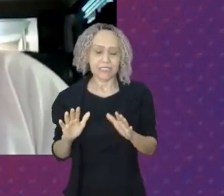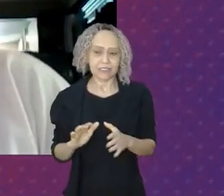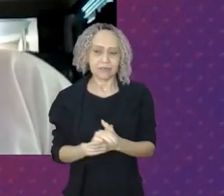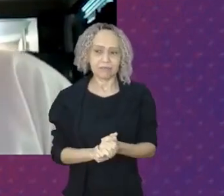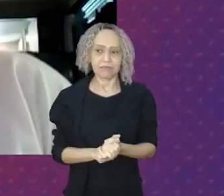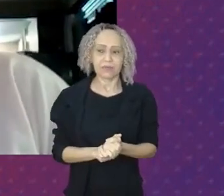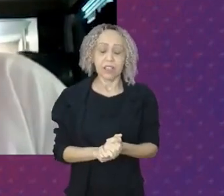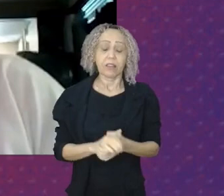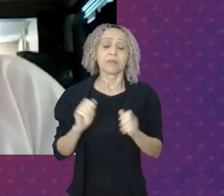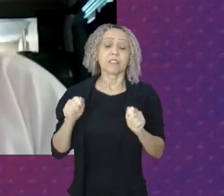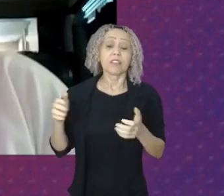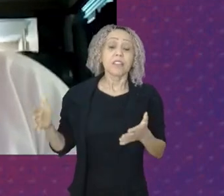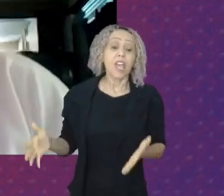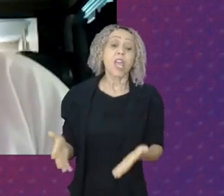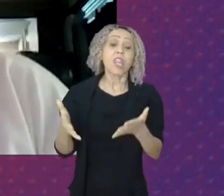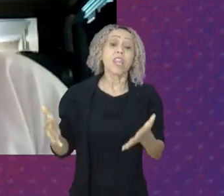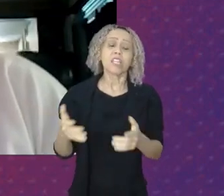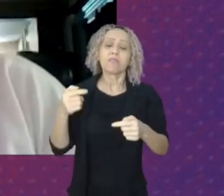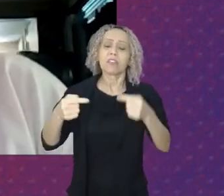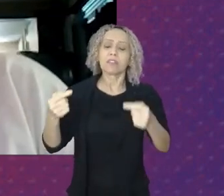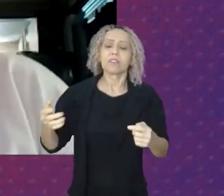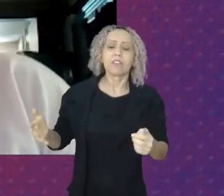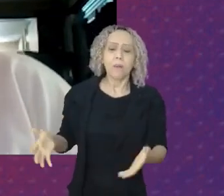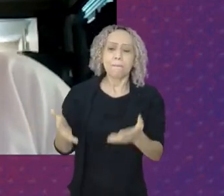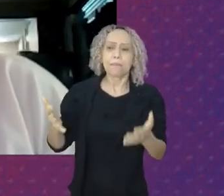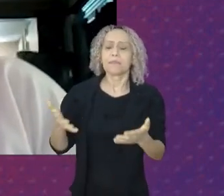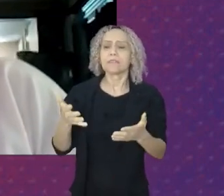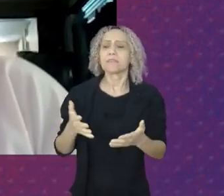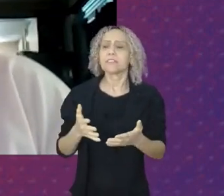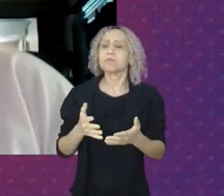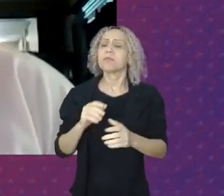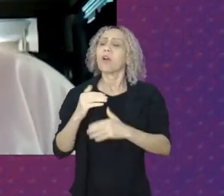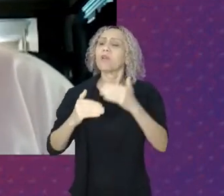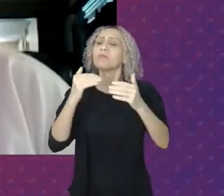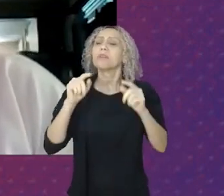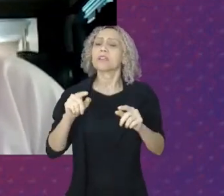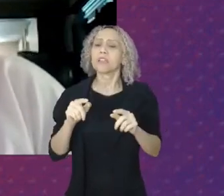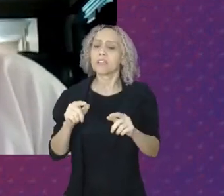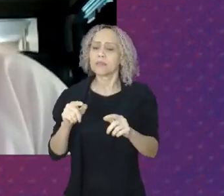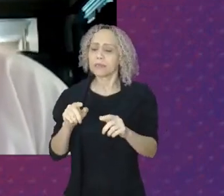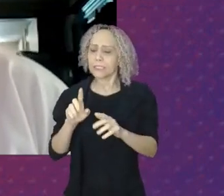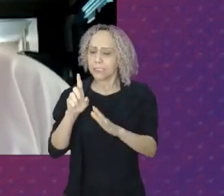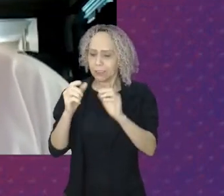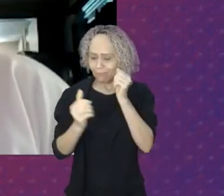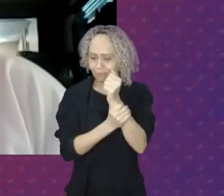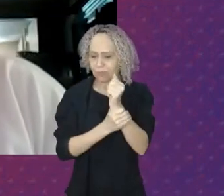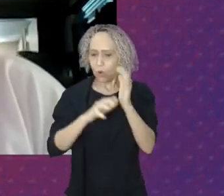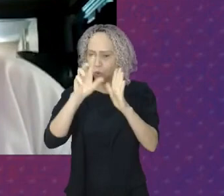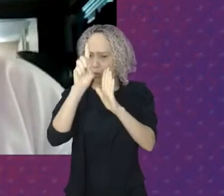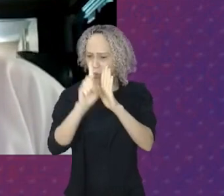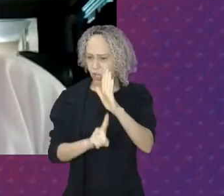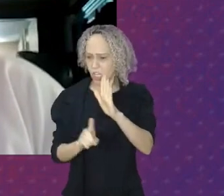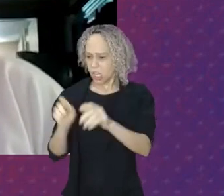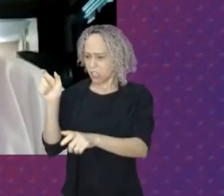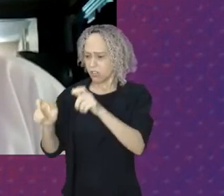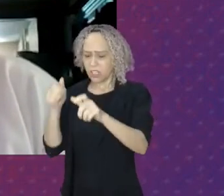efetivadas para garantir o direito e o acesso, a permanência dessas